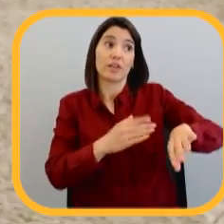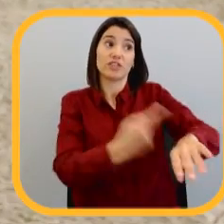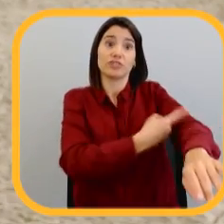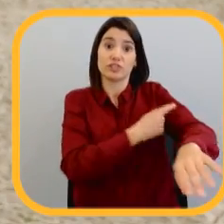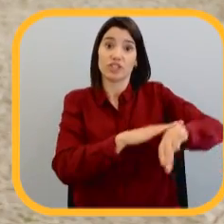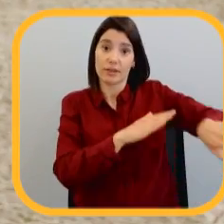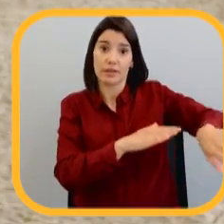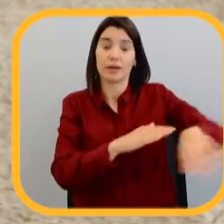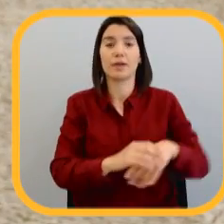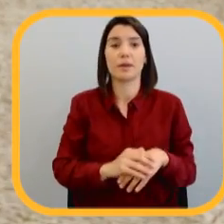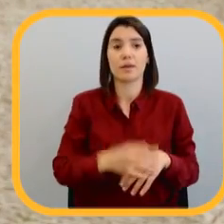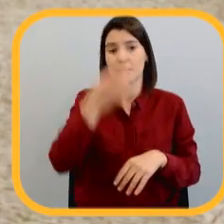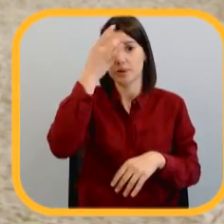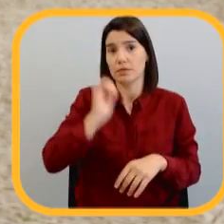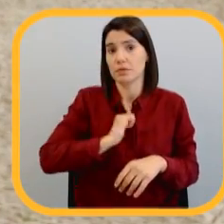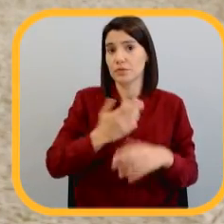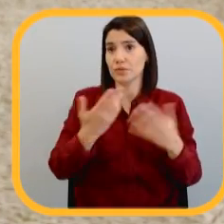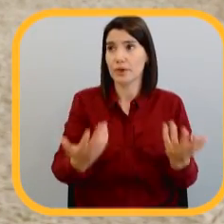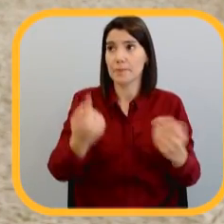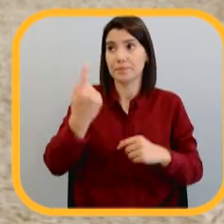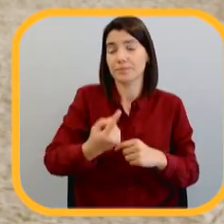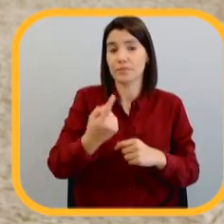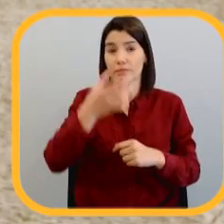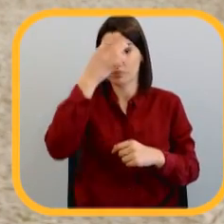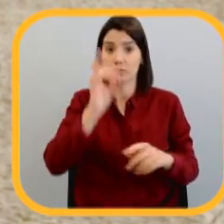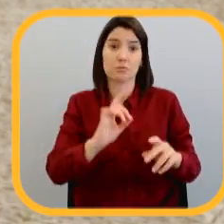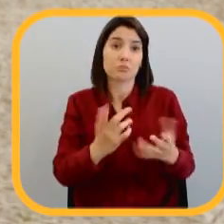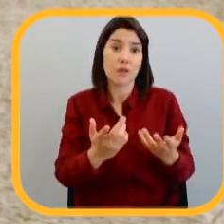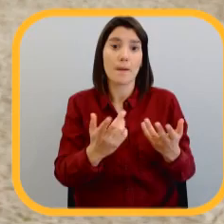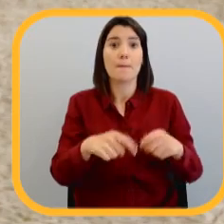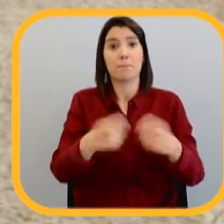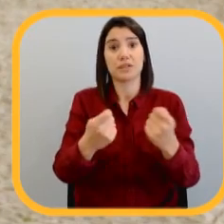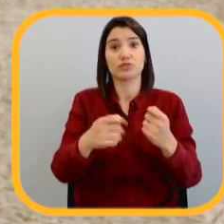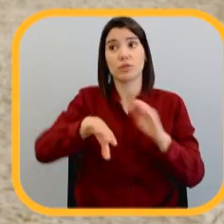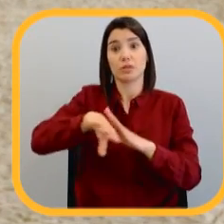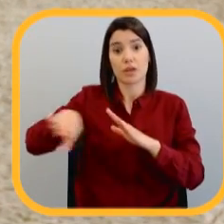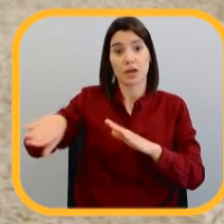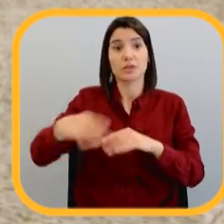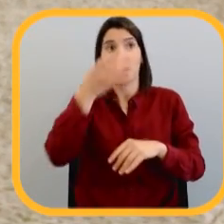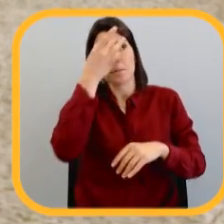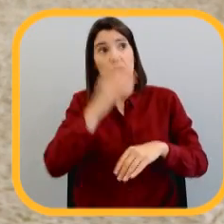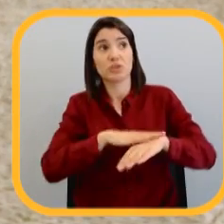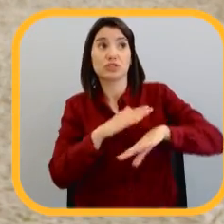extrema-esquerda. Partidos, na minha ideia, eles regem-se pelos seus ideais. Partidos